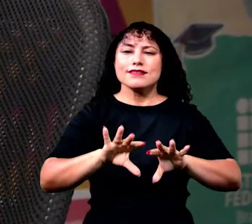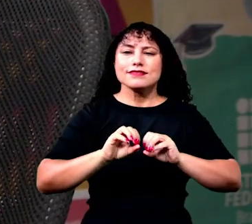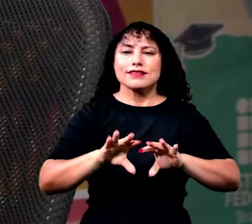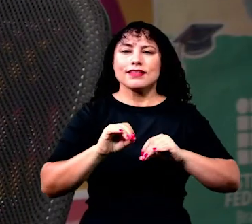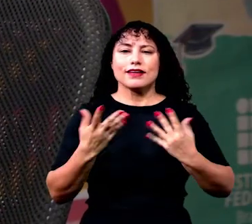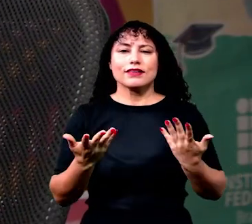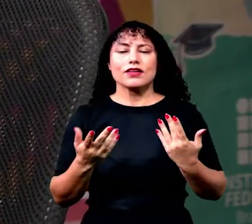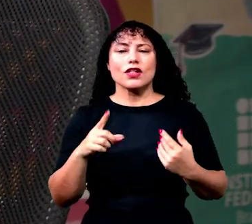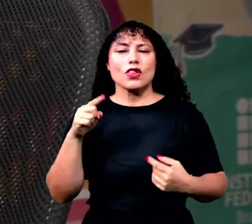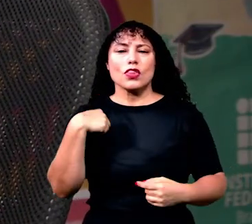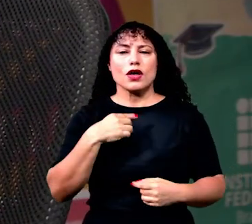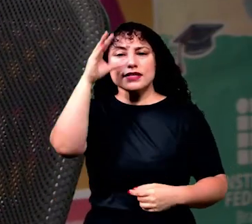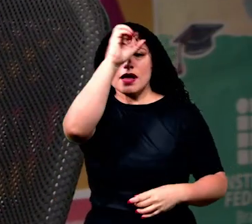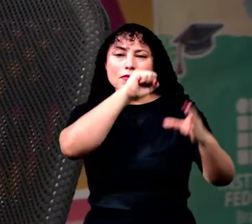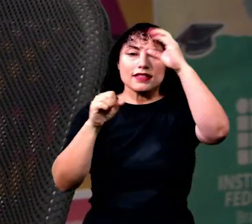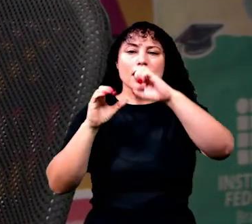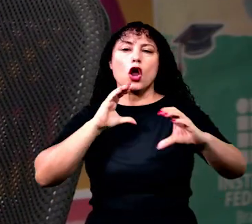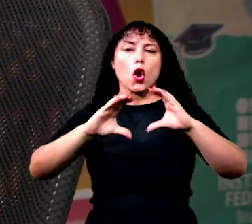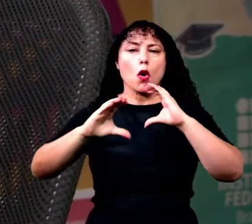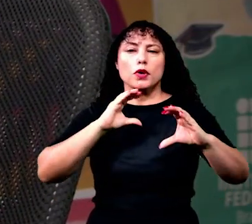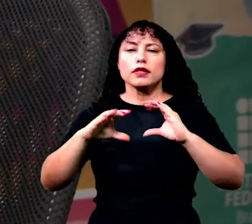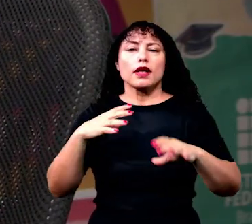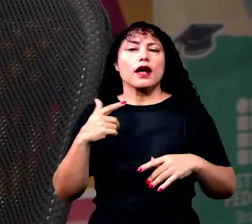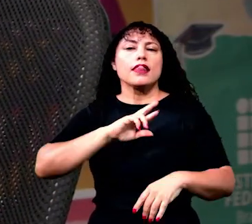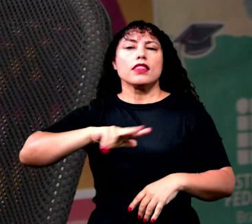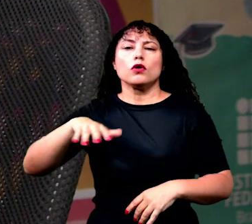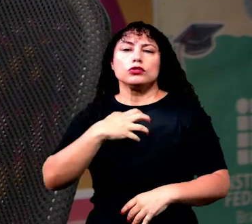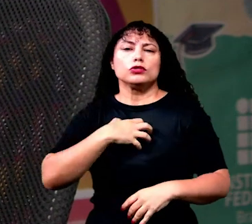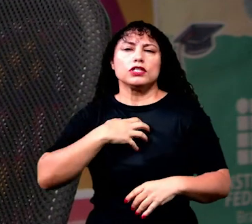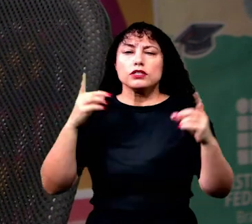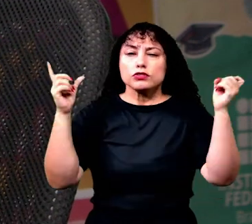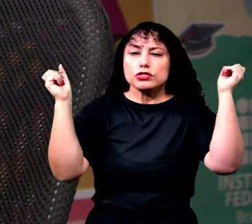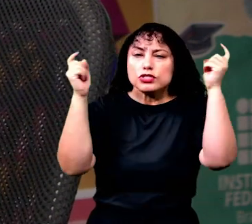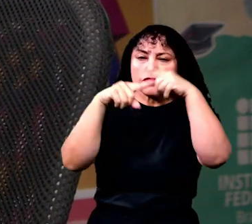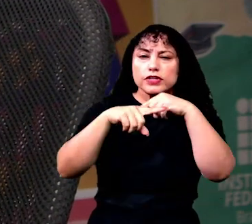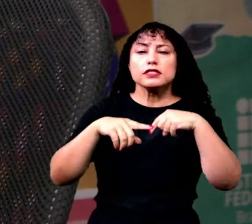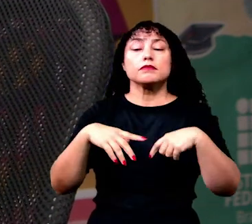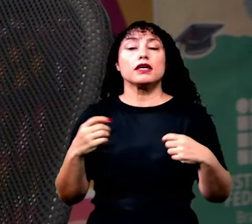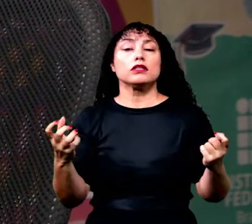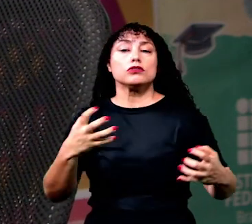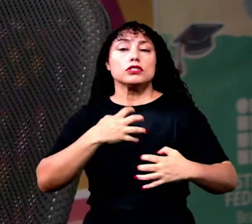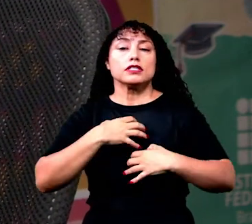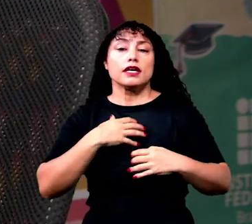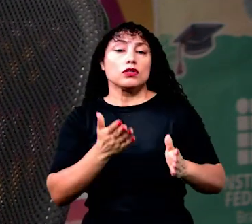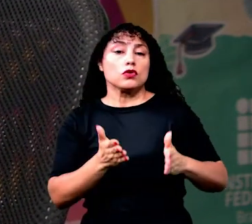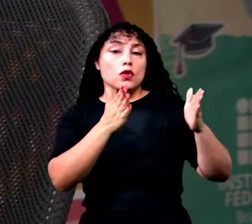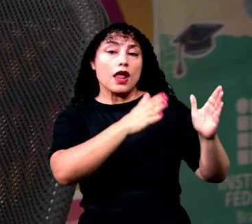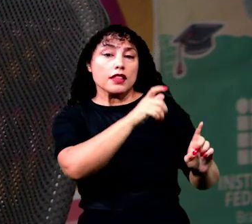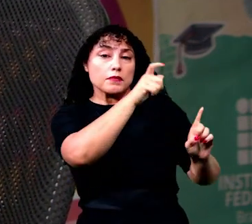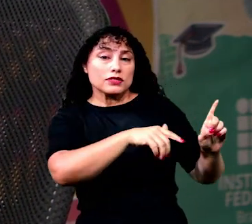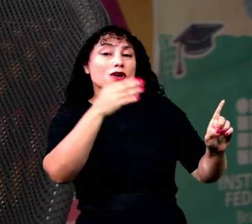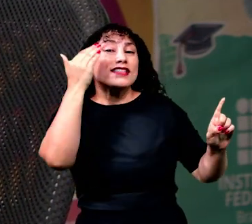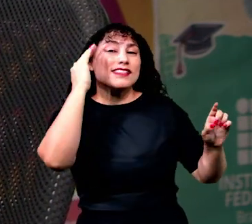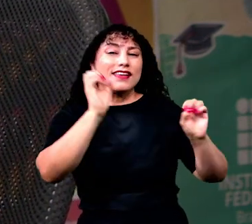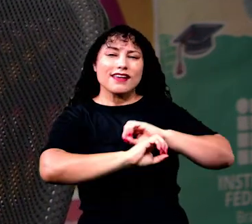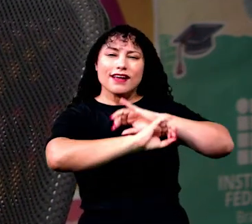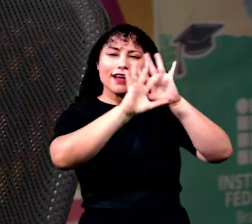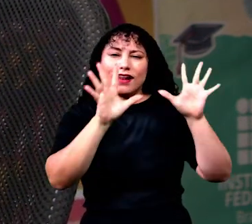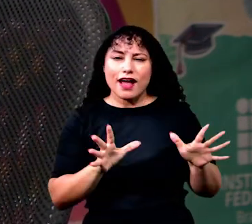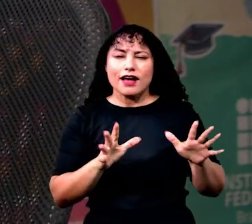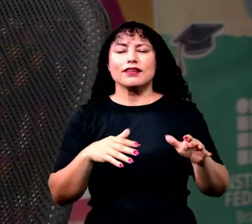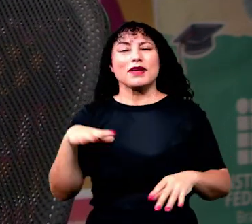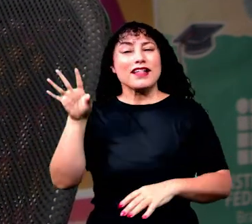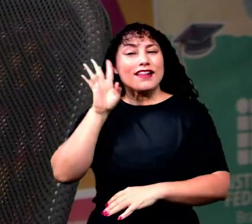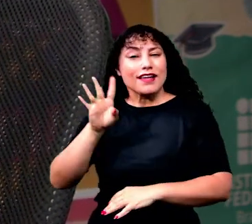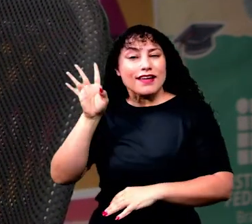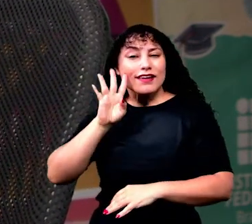nós devemos aprender a nos comunicar, não de uma forma difícil, mas de uma forma que a pessoa que está do nosso lado vai conseguir entender. Então é muito